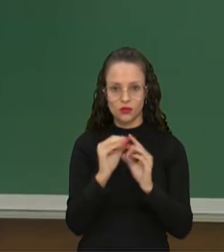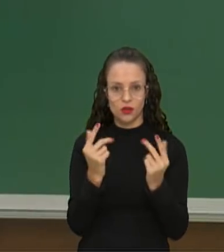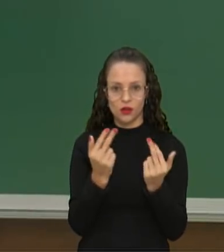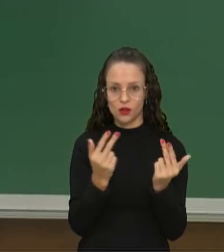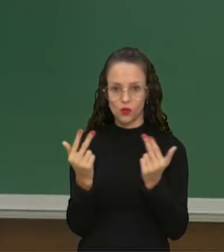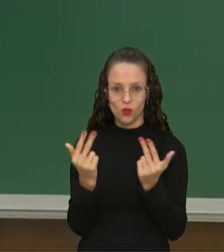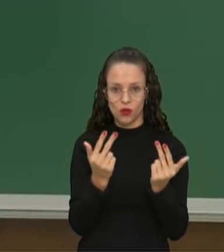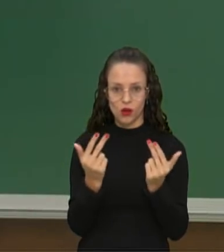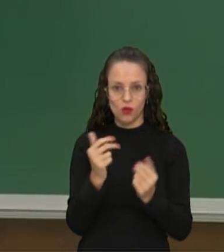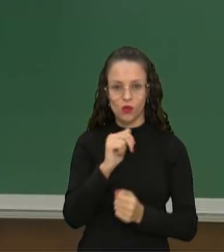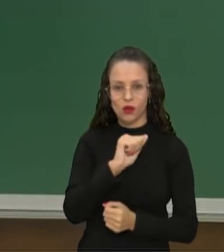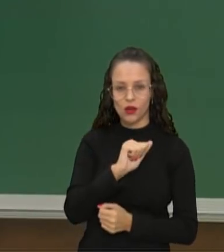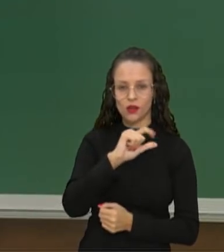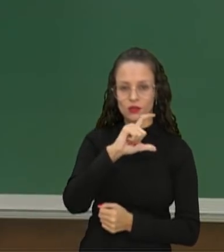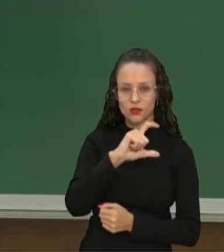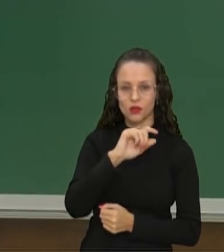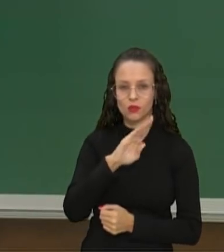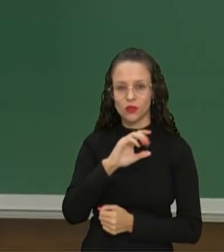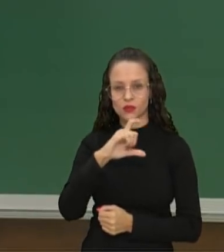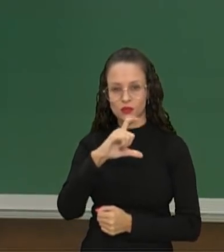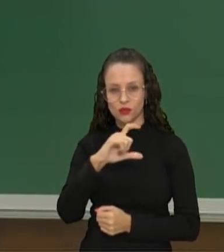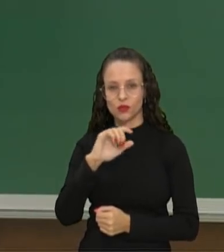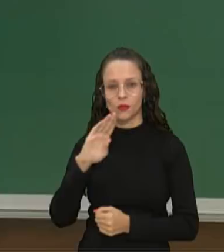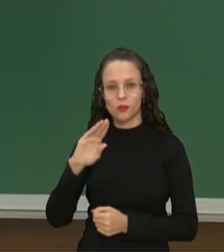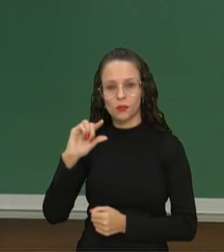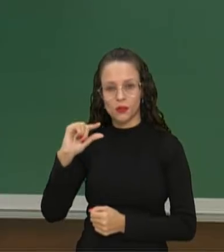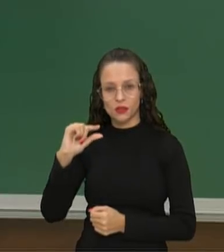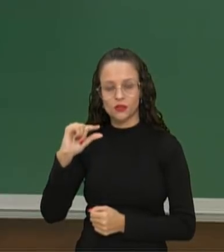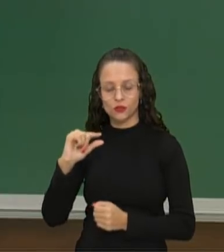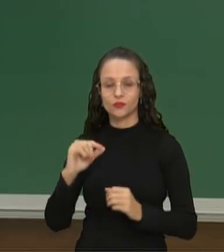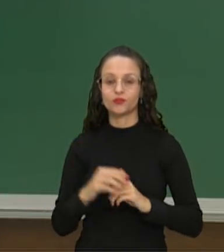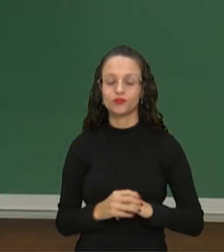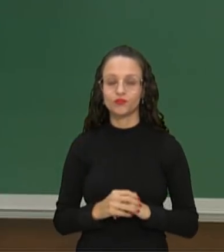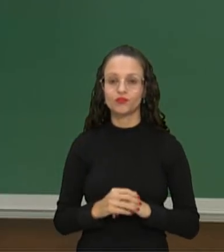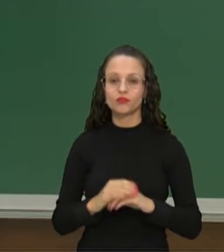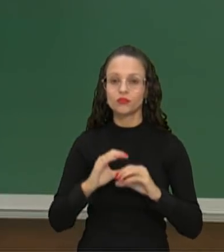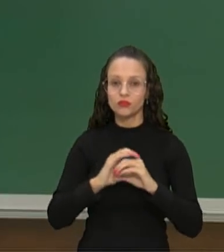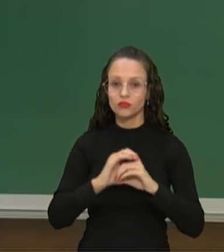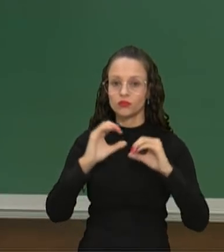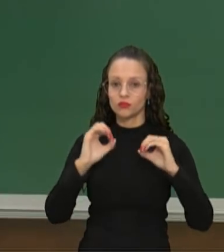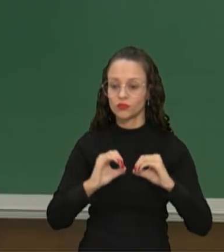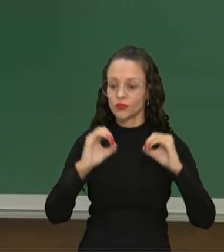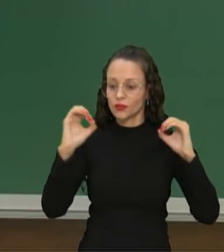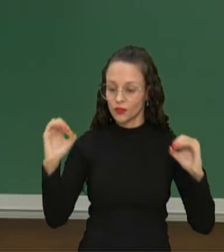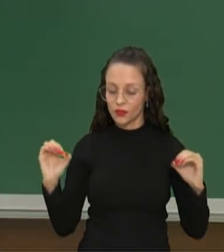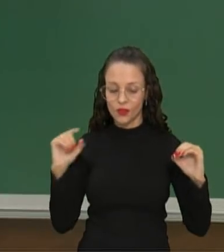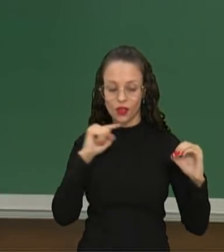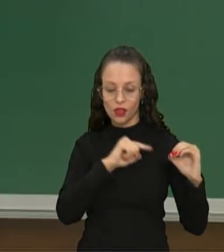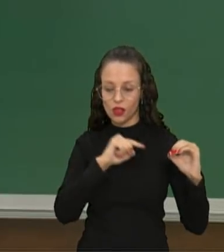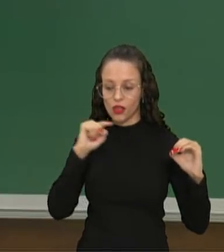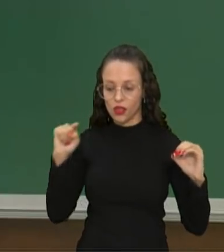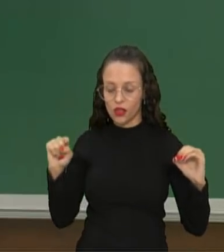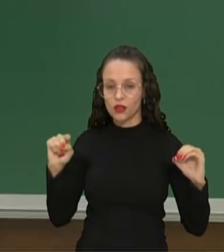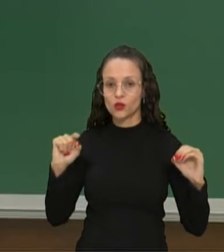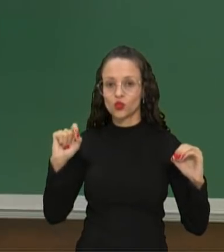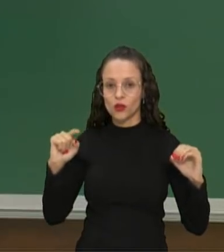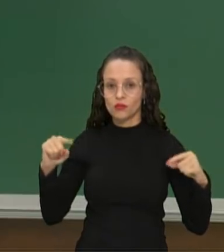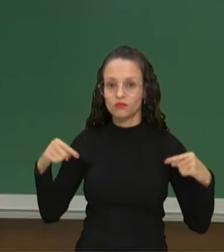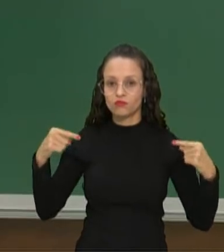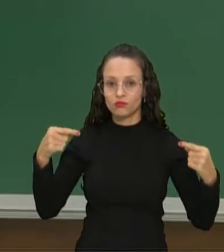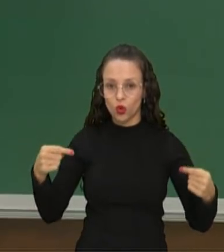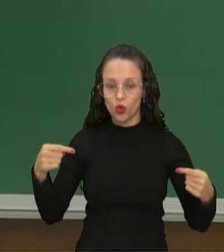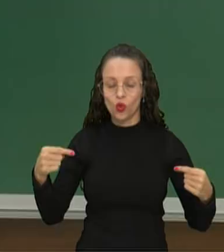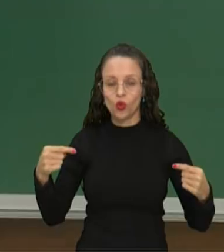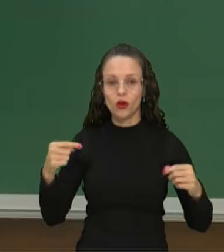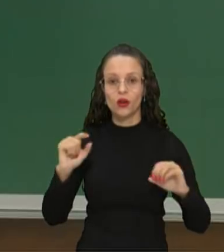Ali o azão com o bezão, o azinho com o bezinho. E 2 gametas que são recombinantes. Então vejam ali, ó, eu tenho o